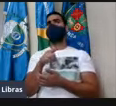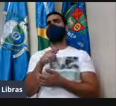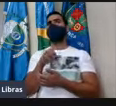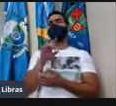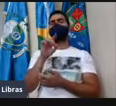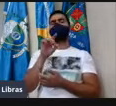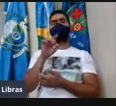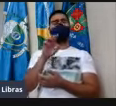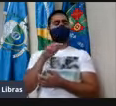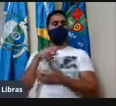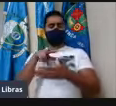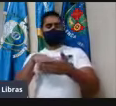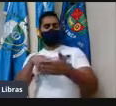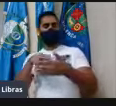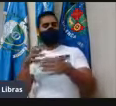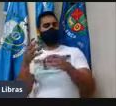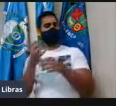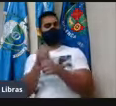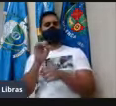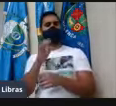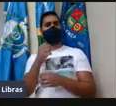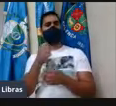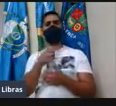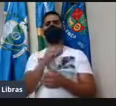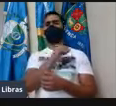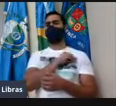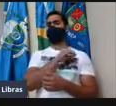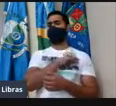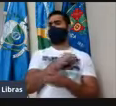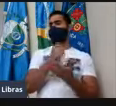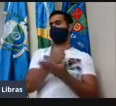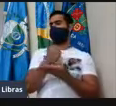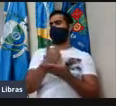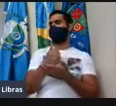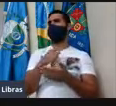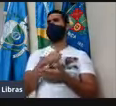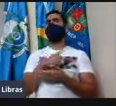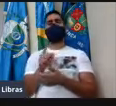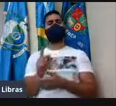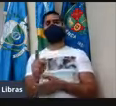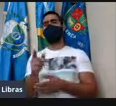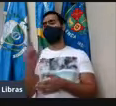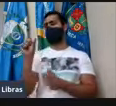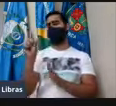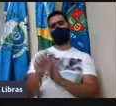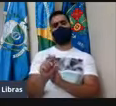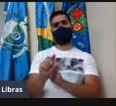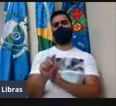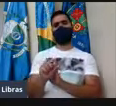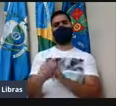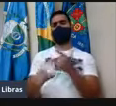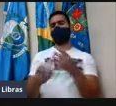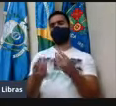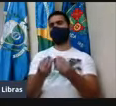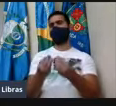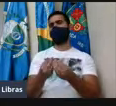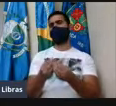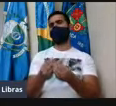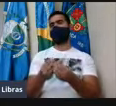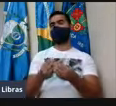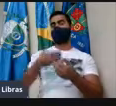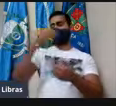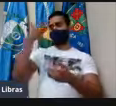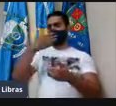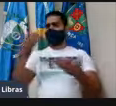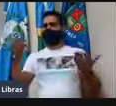só o salário base, com certeza o déficit atuarial vai dar infinitamente menor. Nessa avaliação